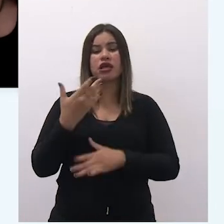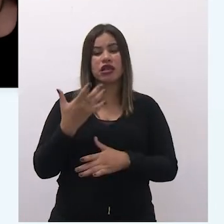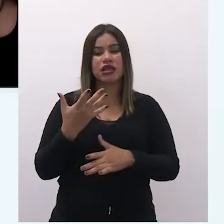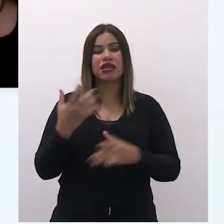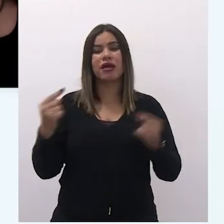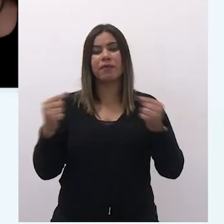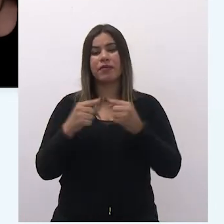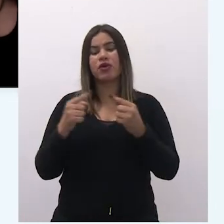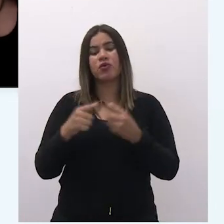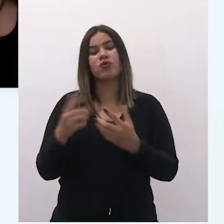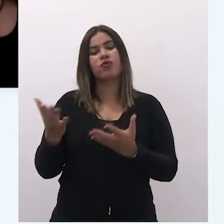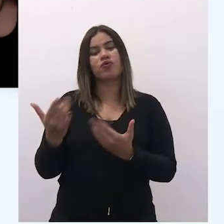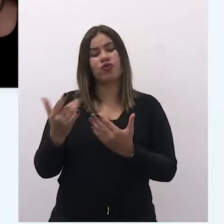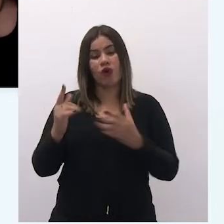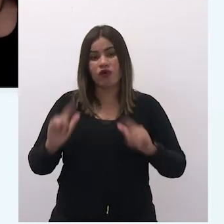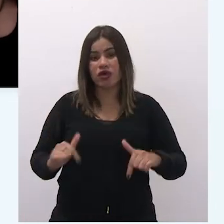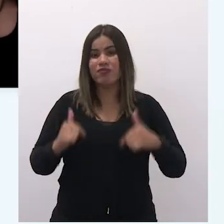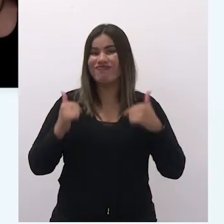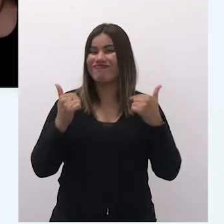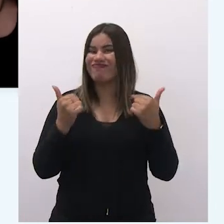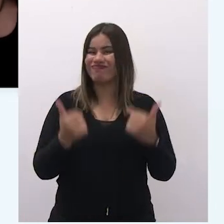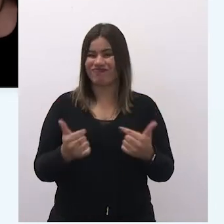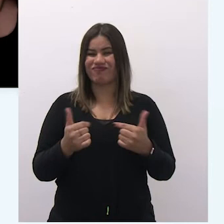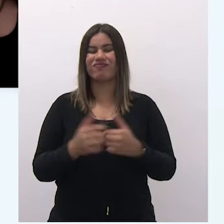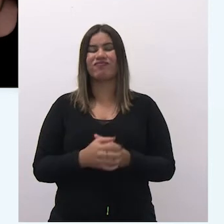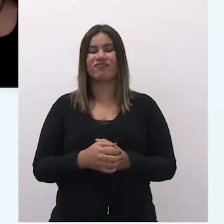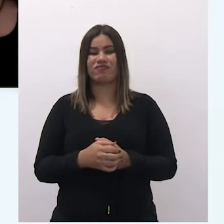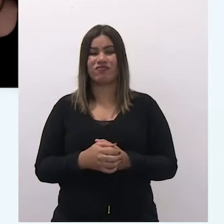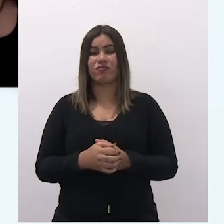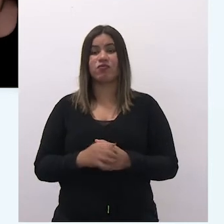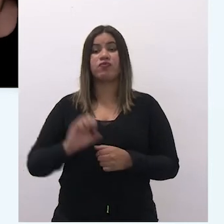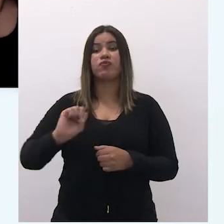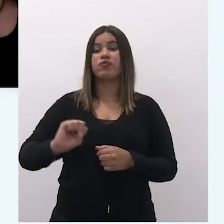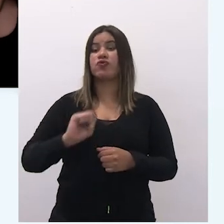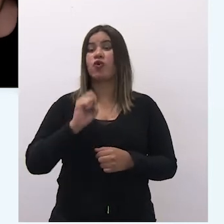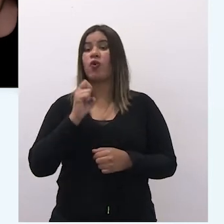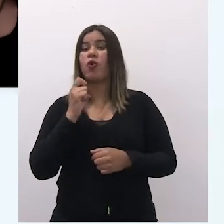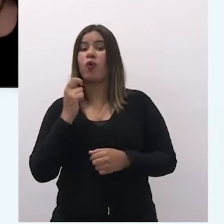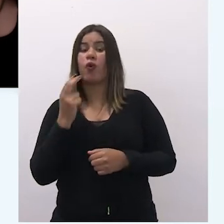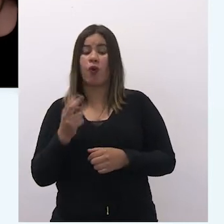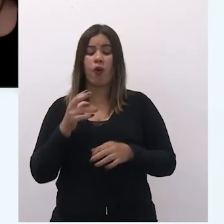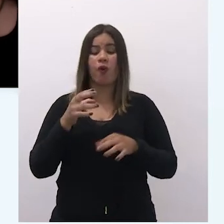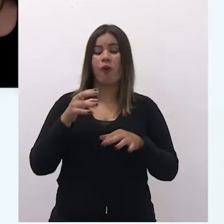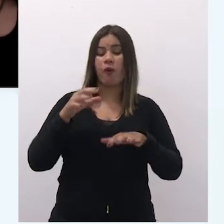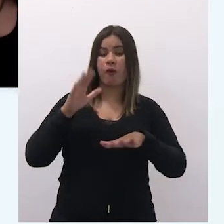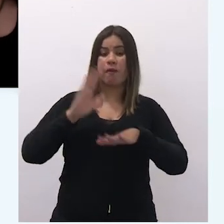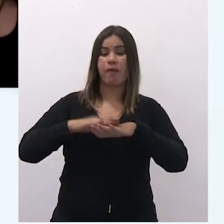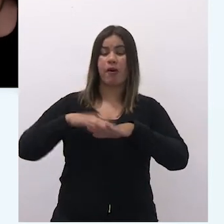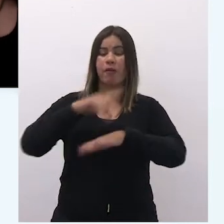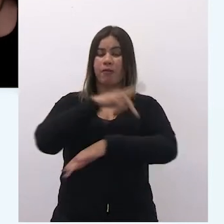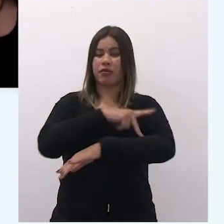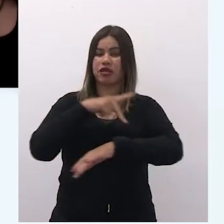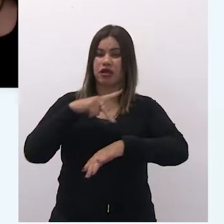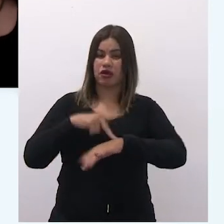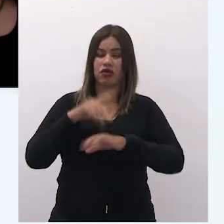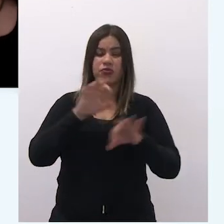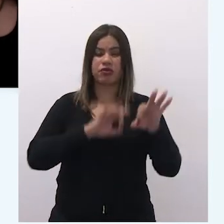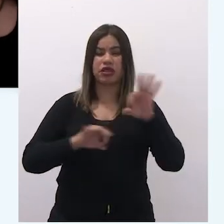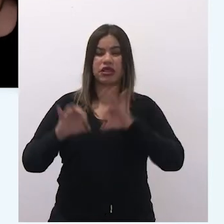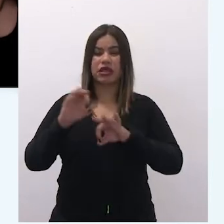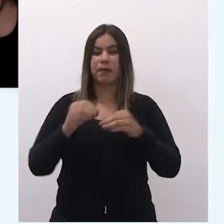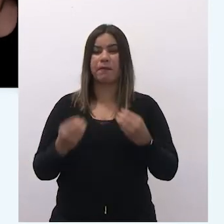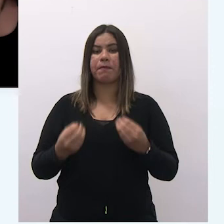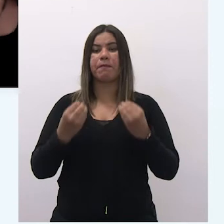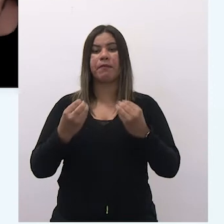jovem está realmente engajado, ou quais são as intervenções pedagógicas planejadas e intencionais para que